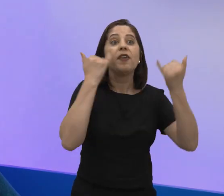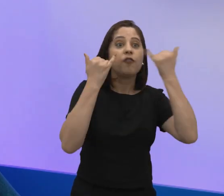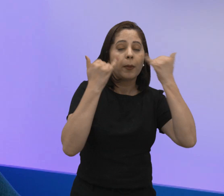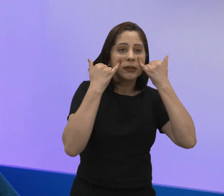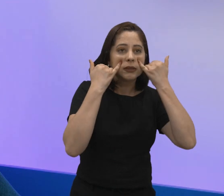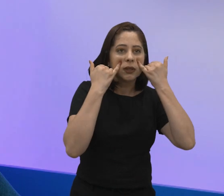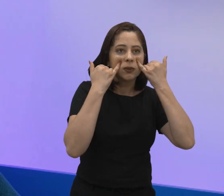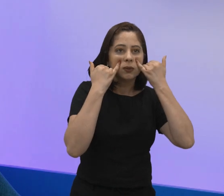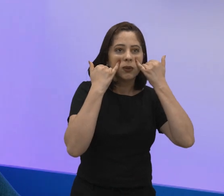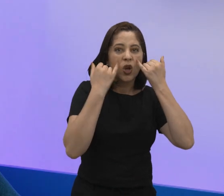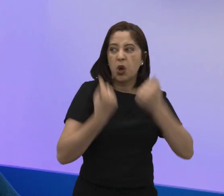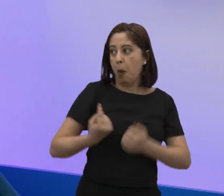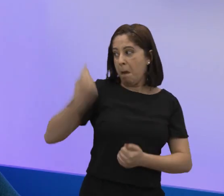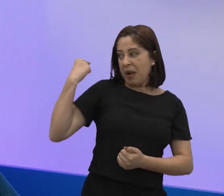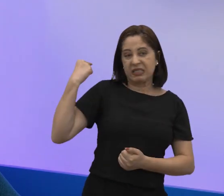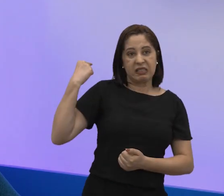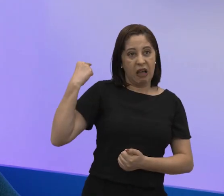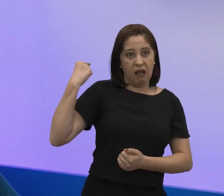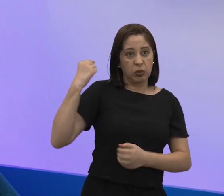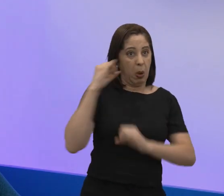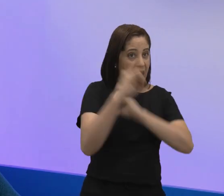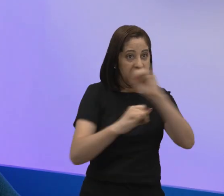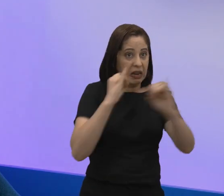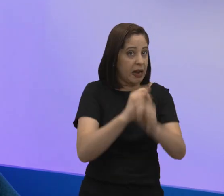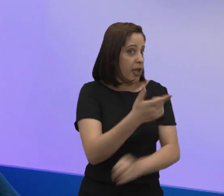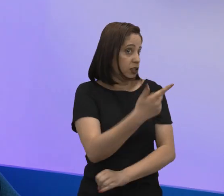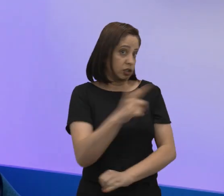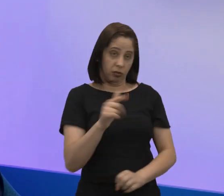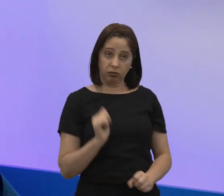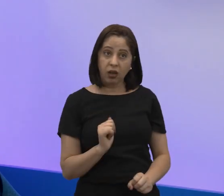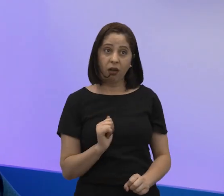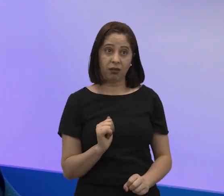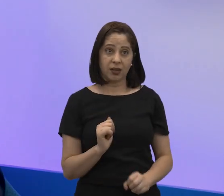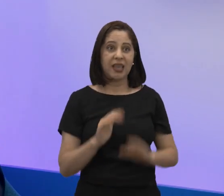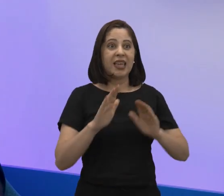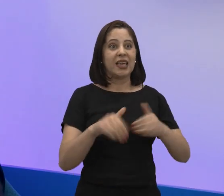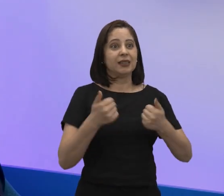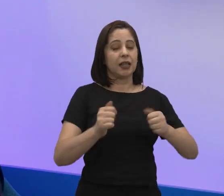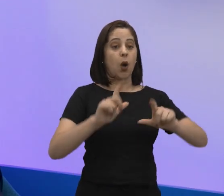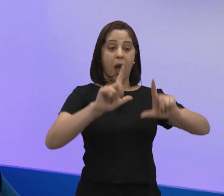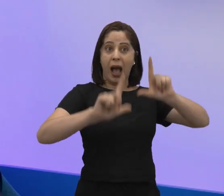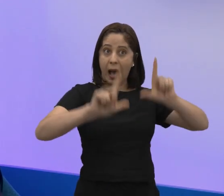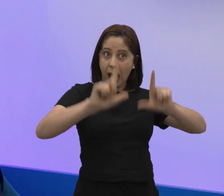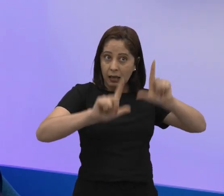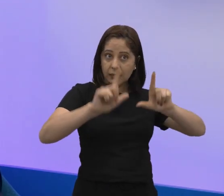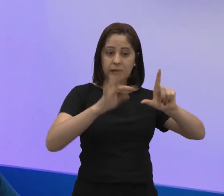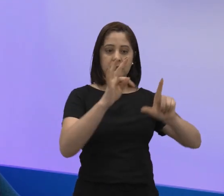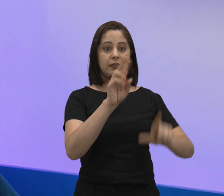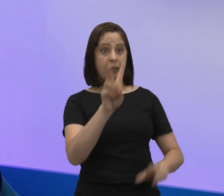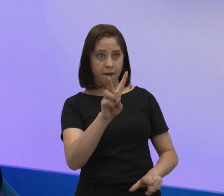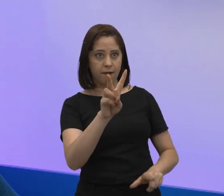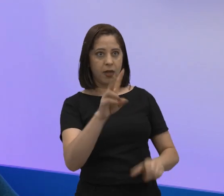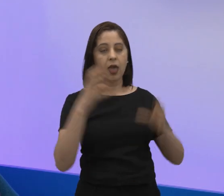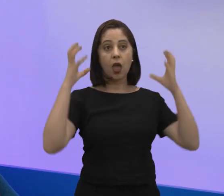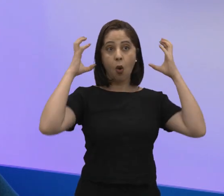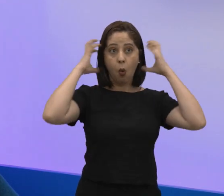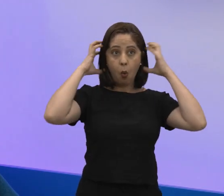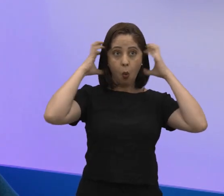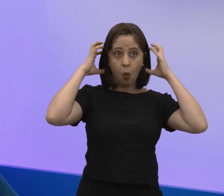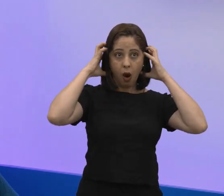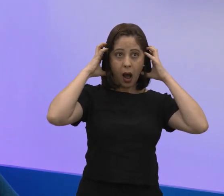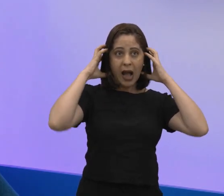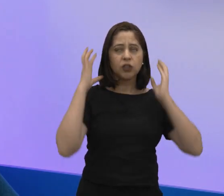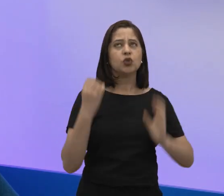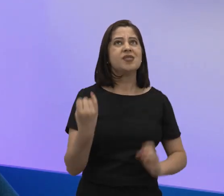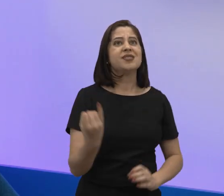redes sociais, mas nem sempre foi assim. Então a televisão e o rádio, eles são veículos de